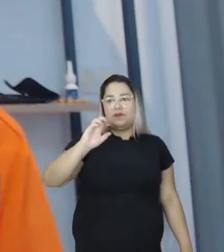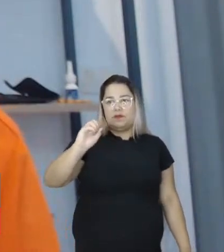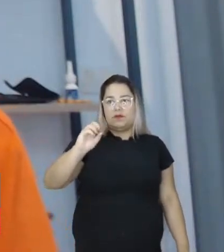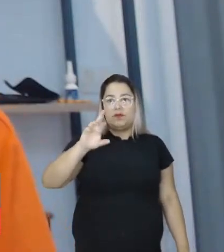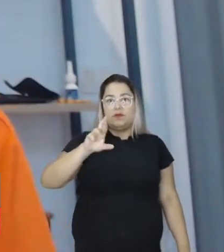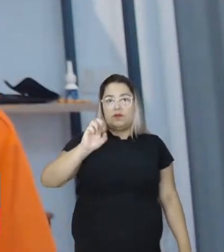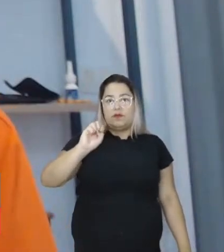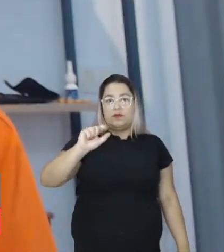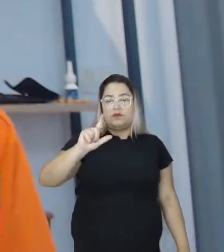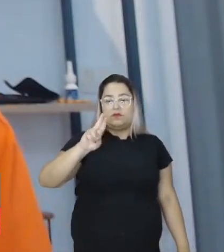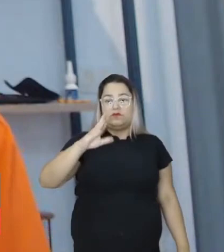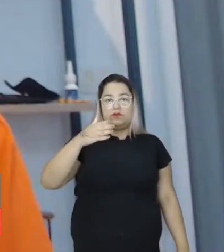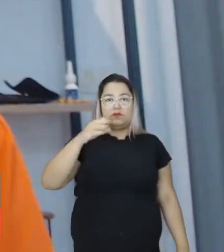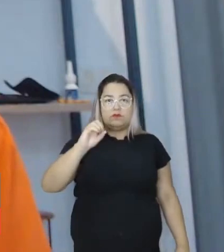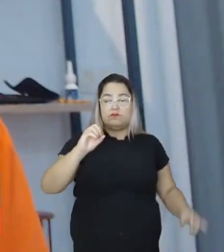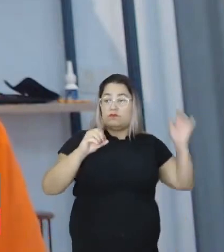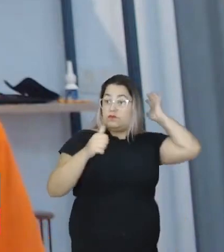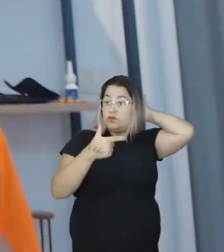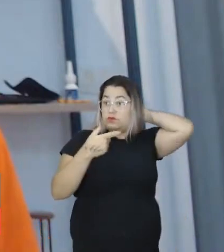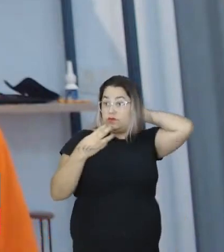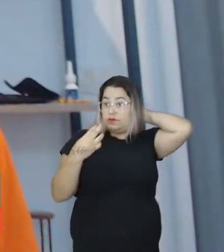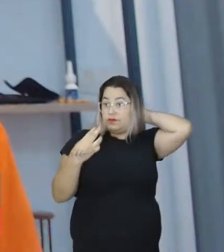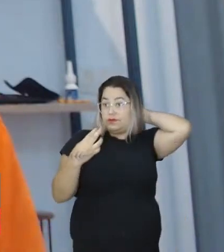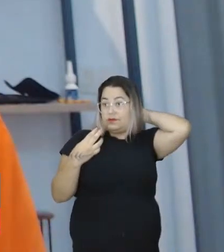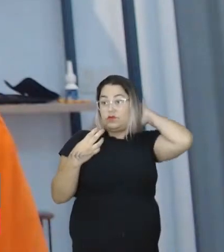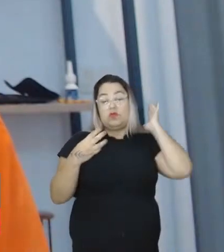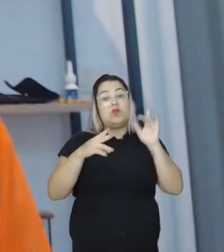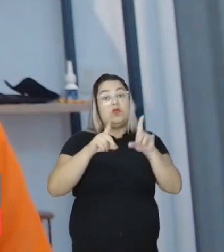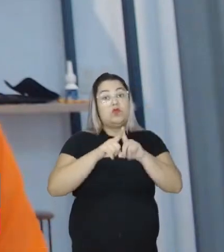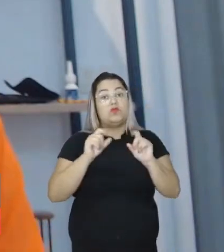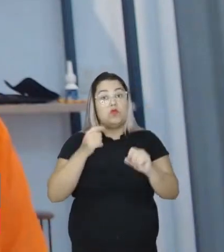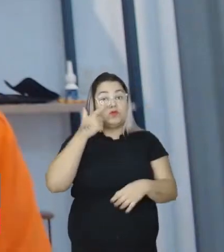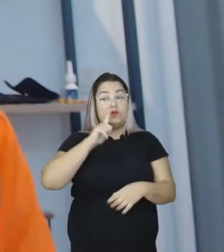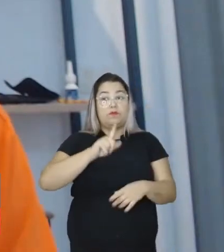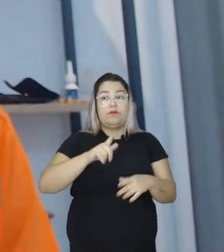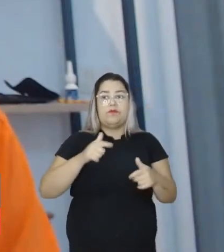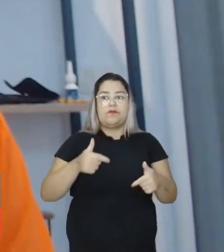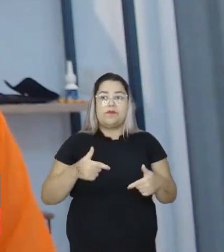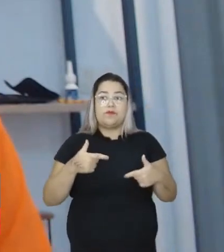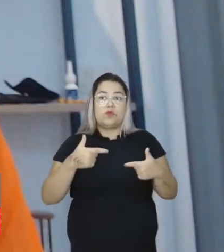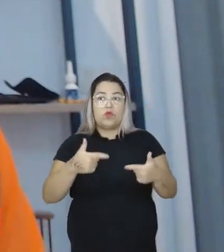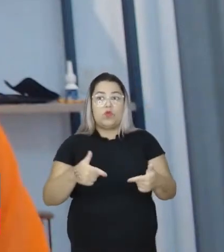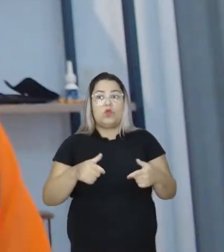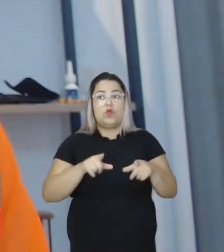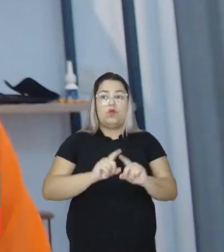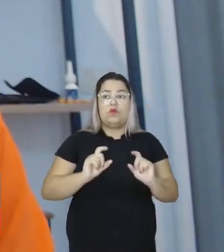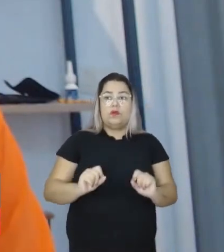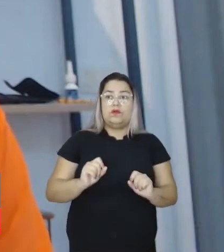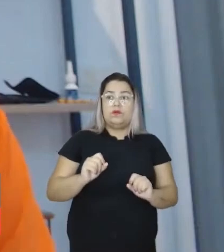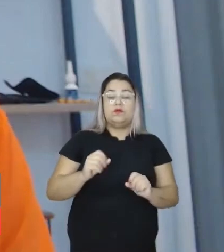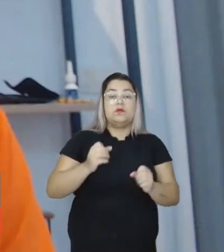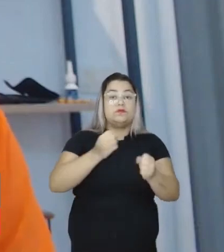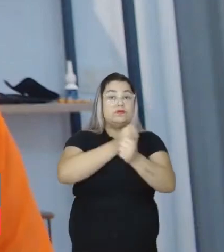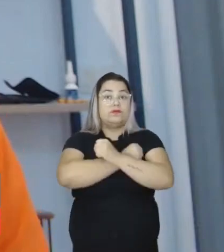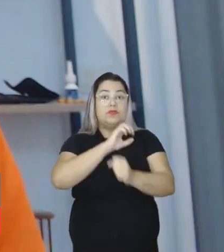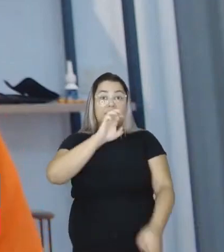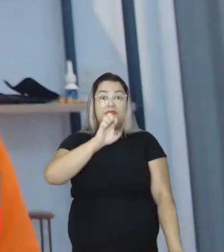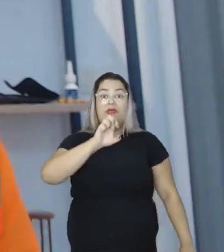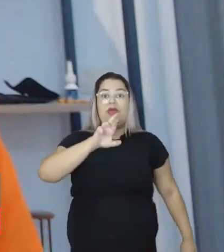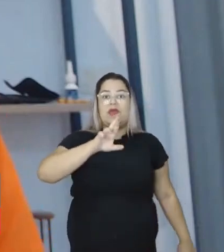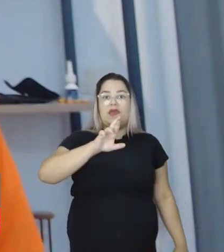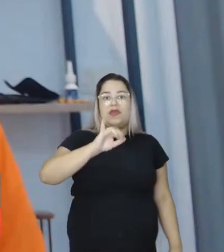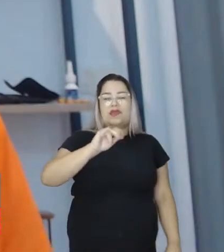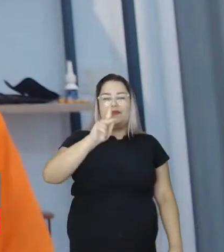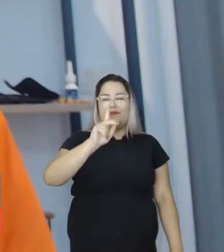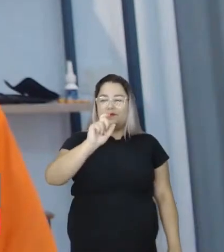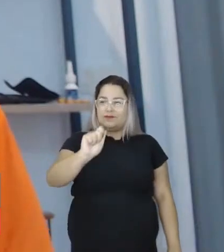da CGPAR. Interessante que a gente consegue, depois de muita luta, um abraço para a nossa companheira deputada federal, Érica Cocai, aí do